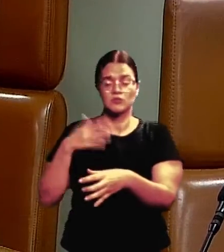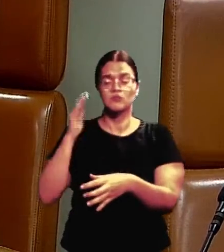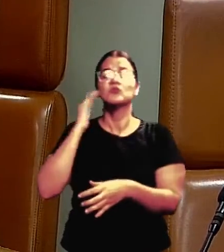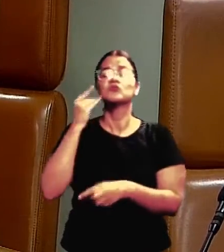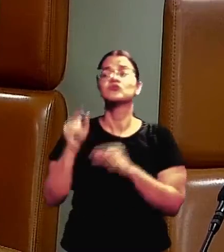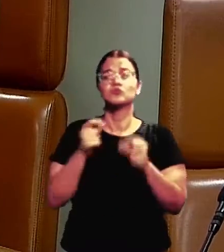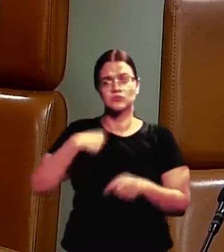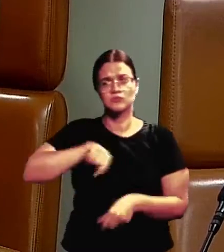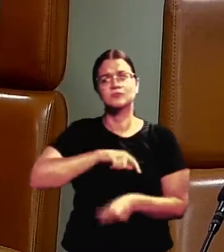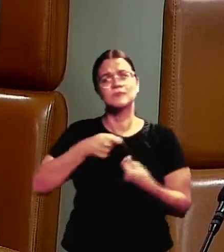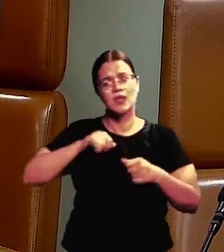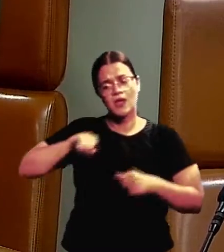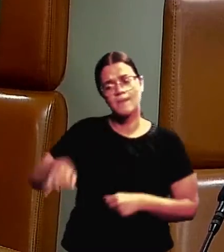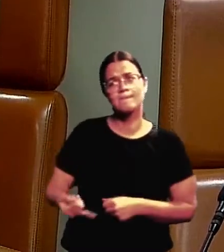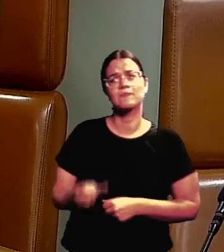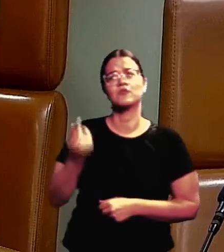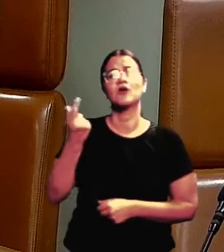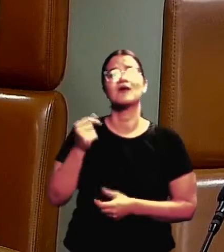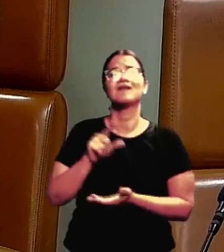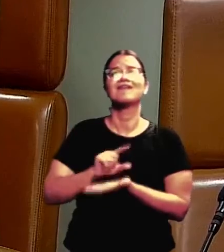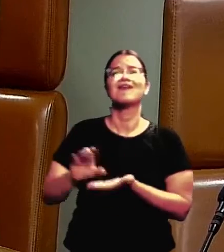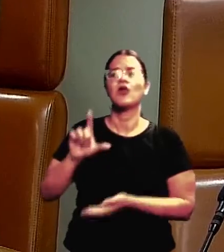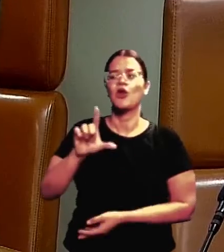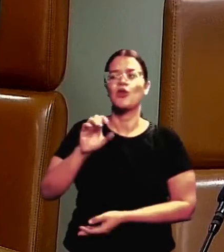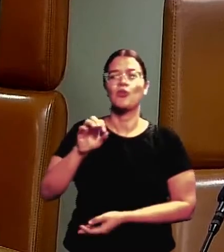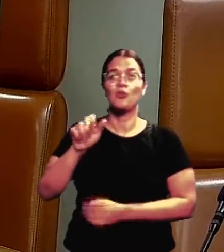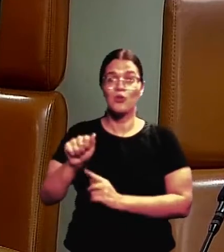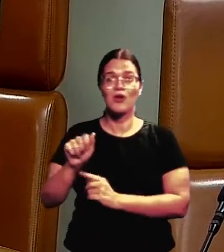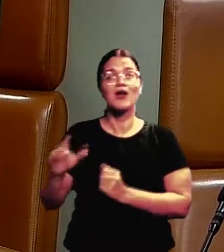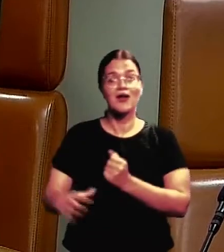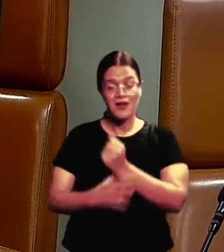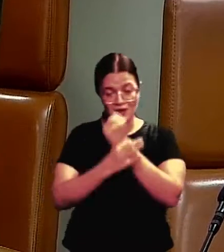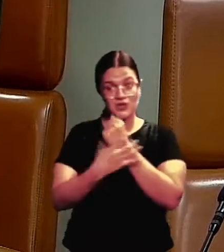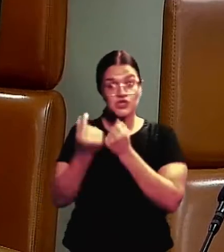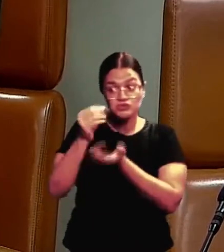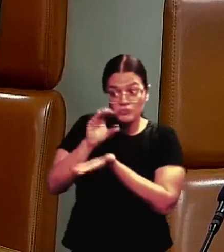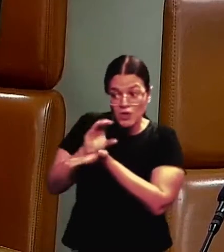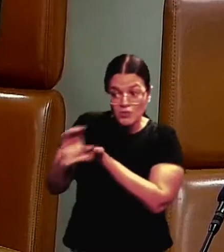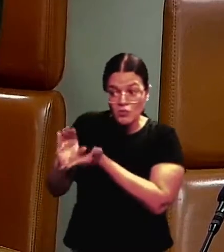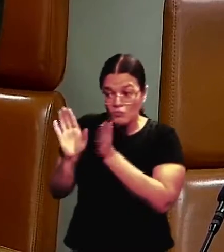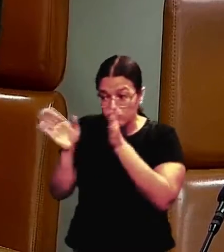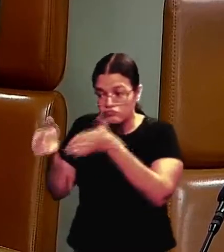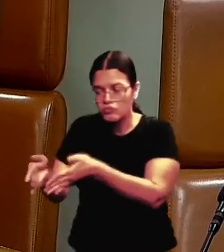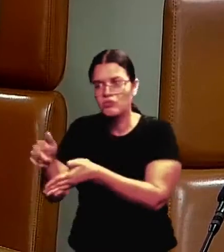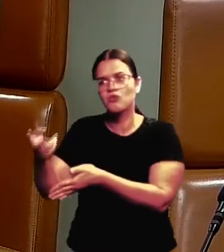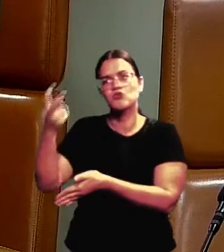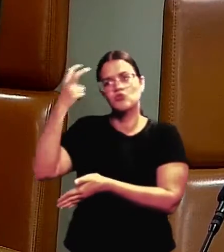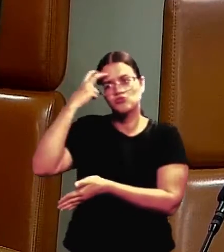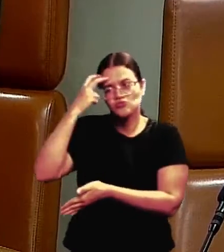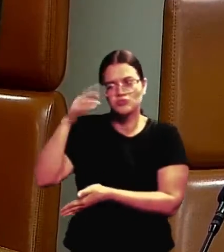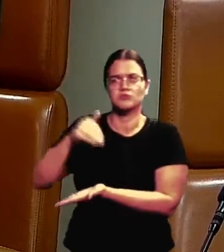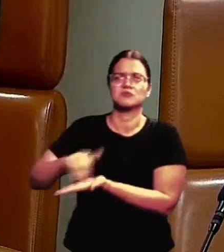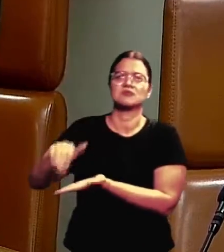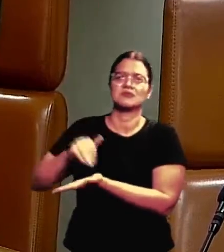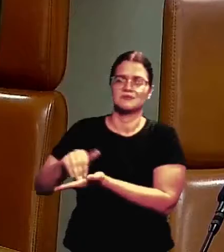inclusive, aproveitar a lei orçamentária que aqui está, garantir o orçamento específico e ampliar o orçamento da Secretaria de Cultura, uma